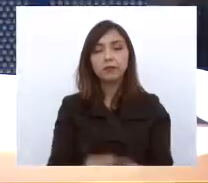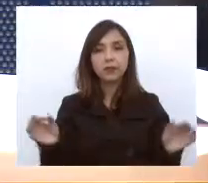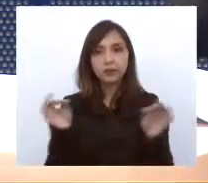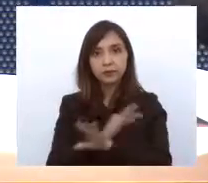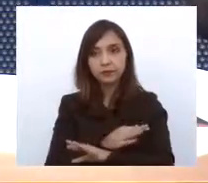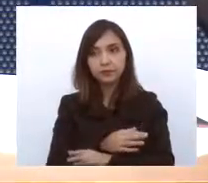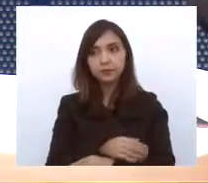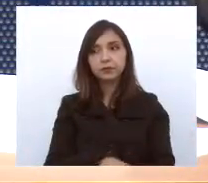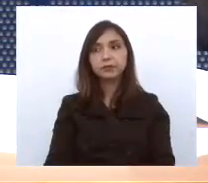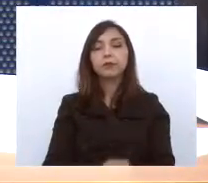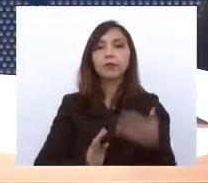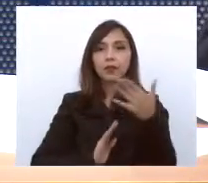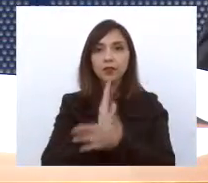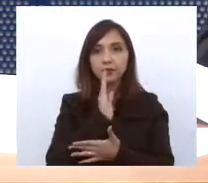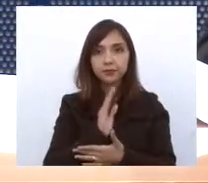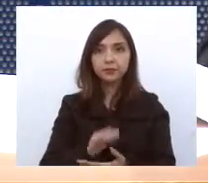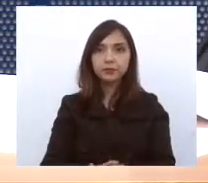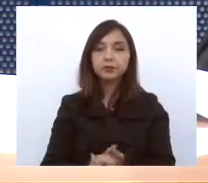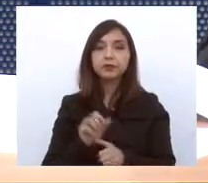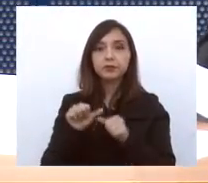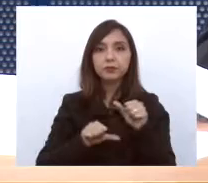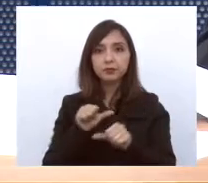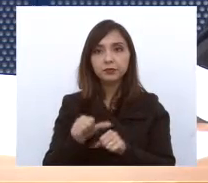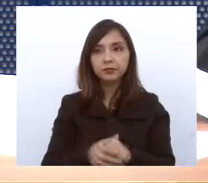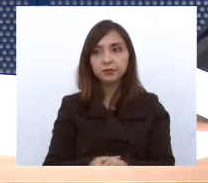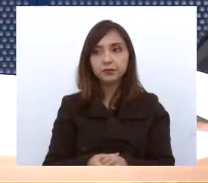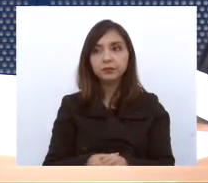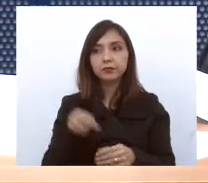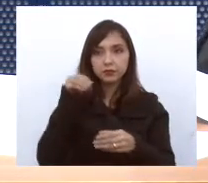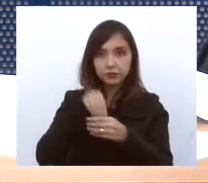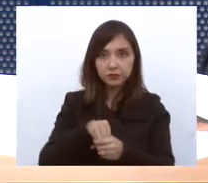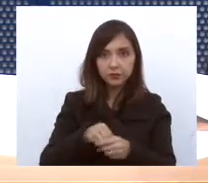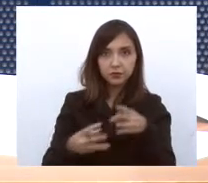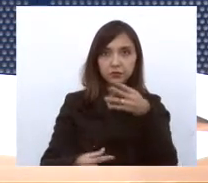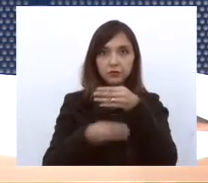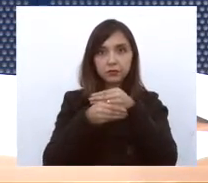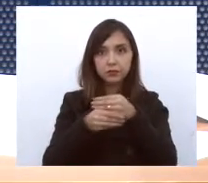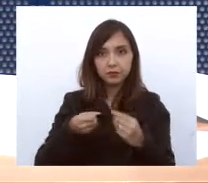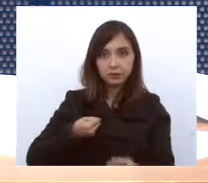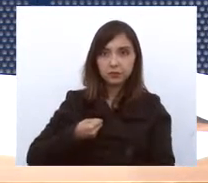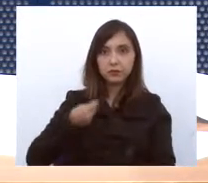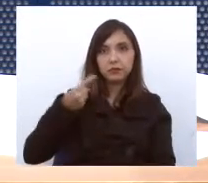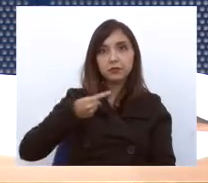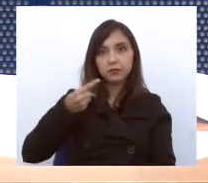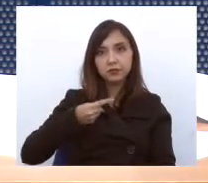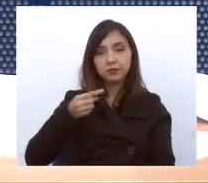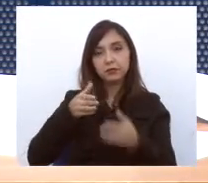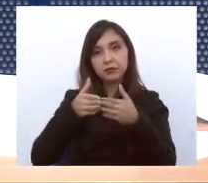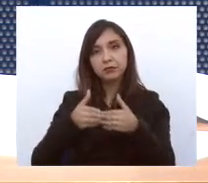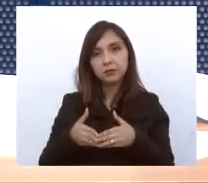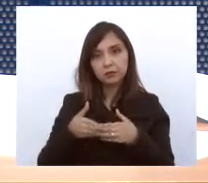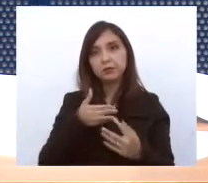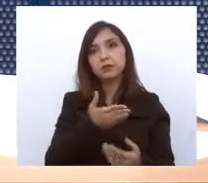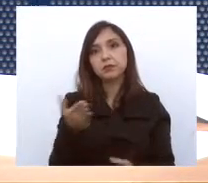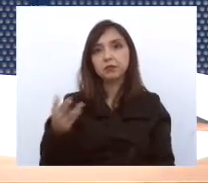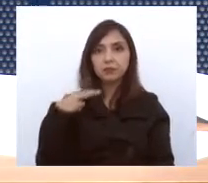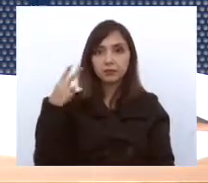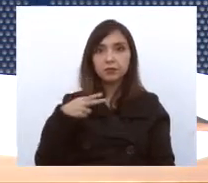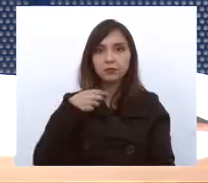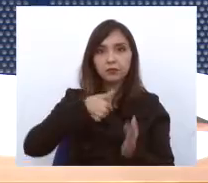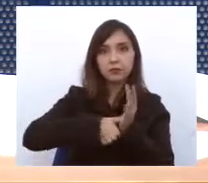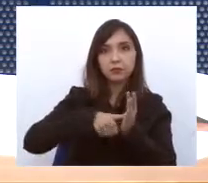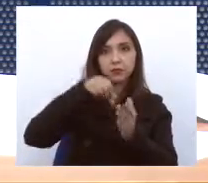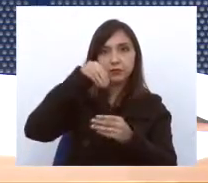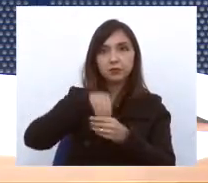Encerrada a votação, aprovada, modifique-se. Em votação, emenda aditiva número 1. Solicito aos senhores vereadores que utilizem os terminais